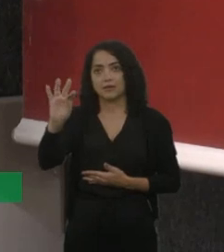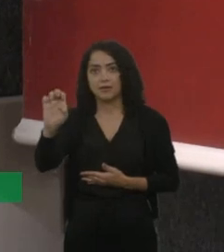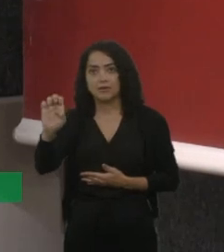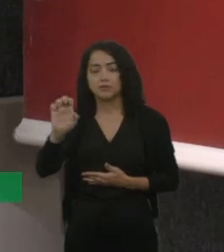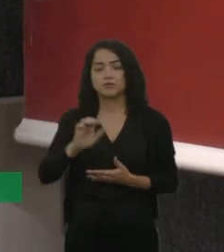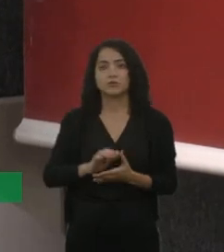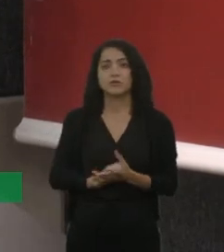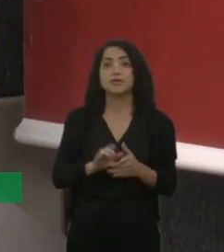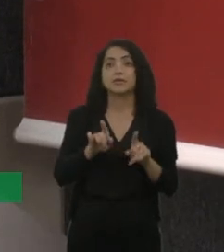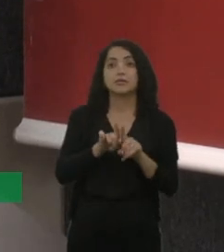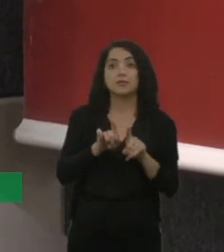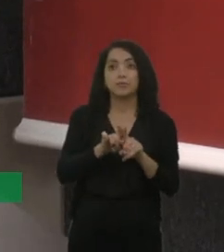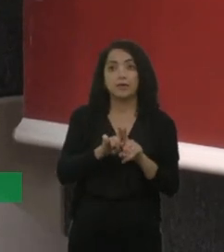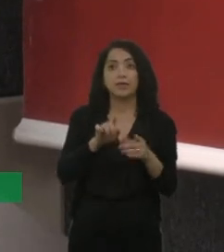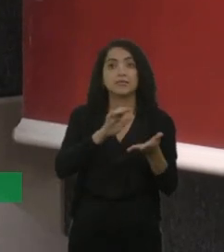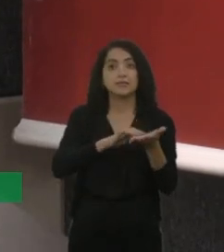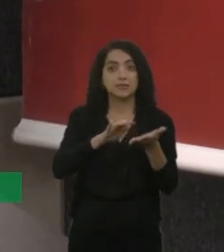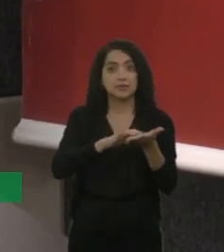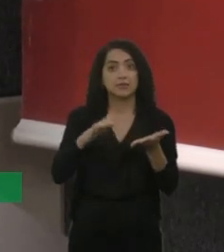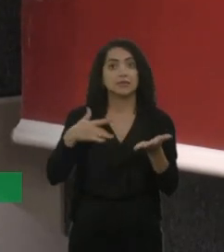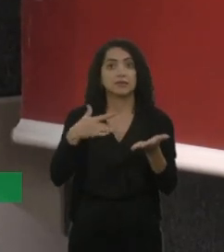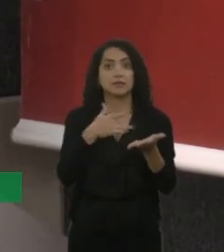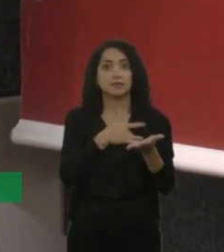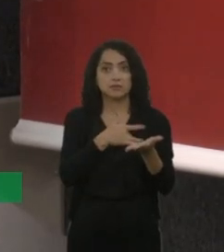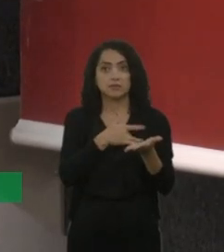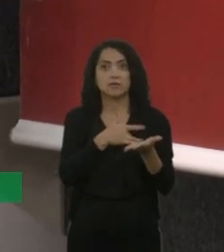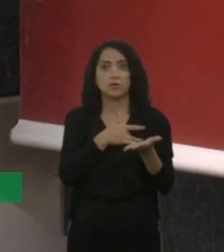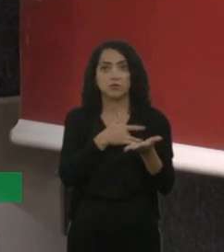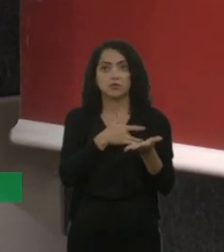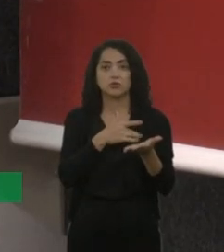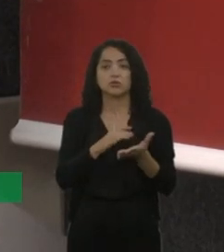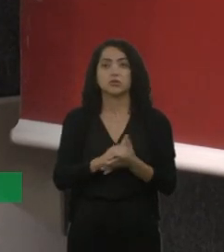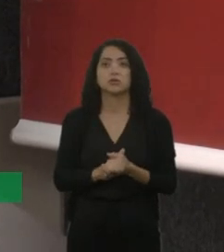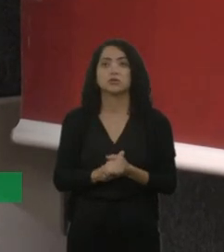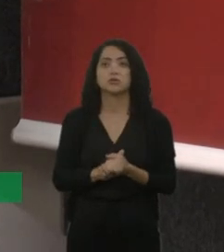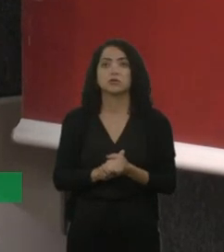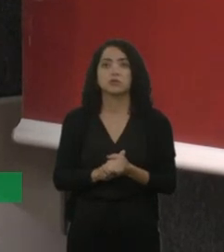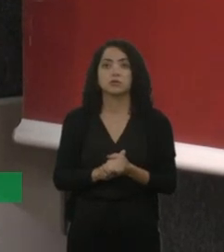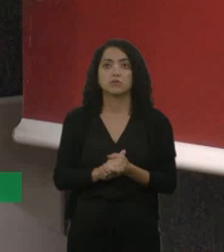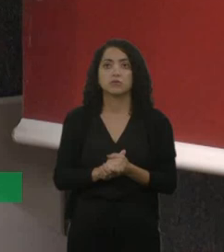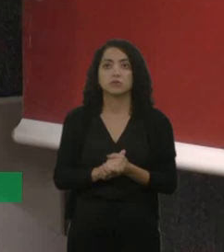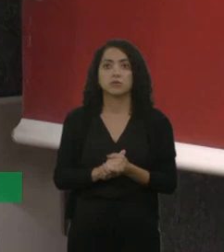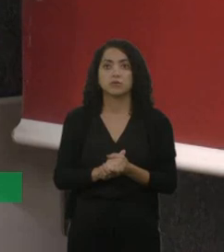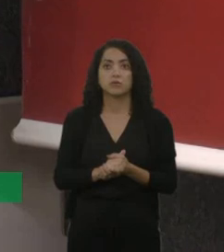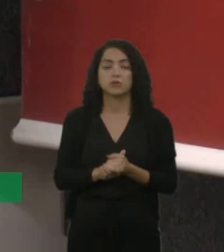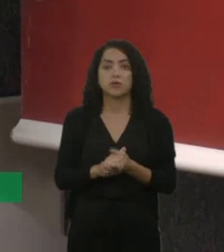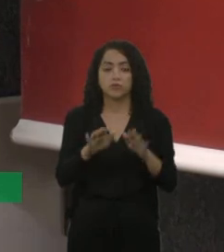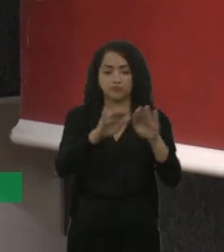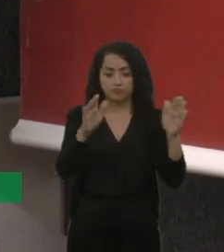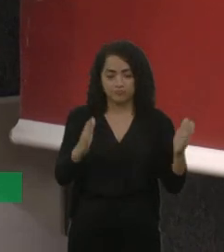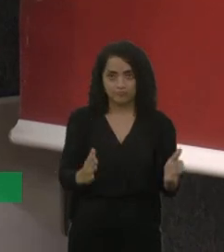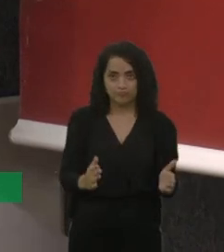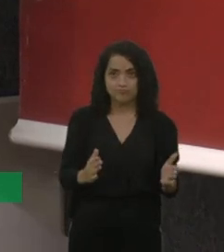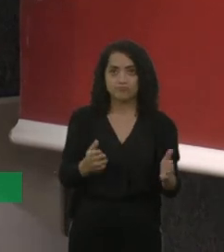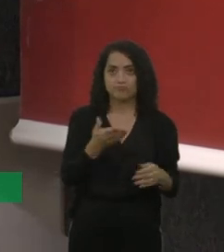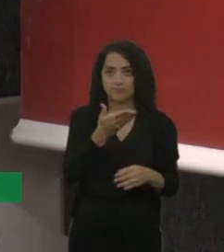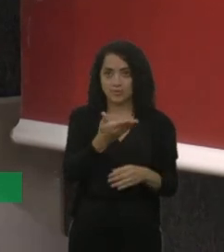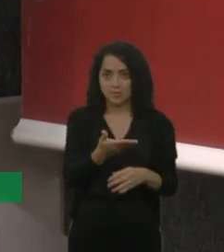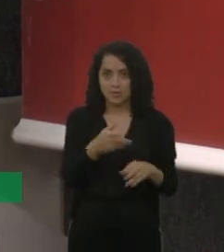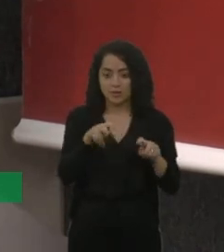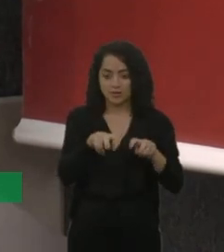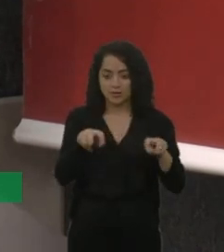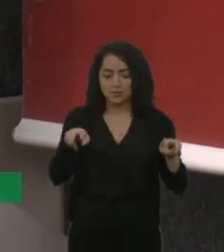digníssima secretária de Saúde, Carmen Zanotto, os demais componentes da mesa, deputado,